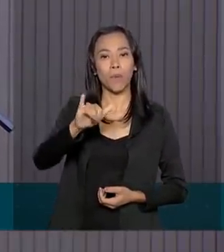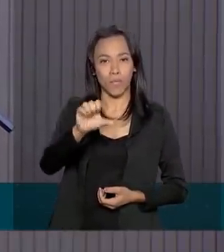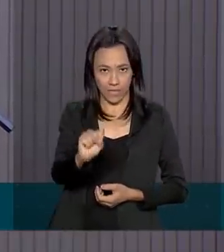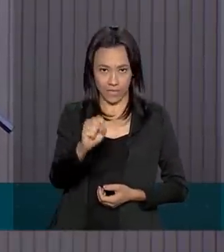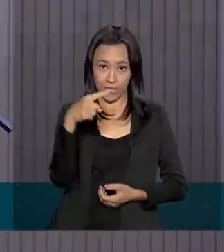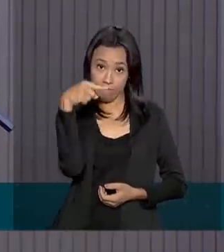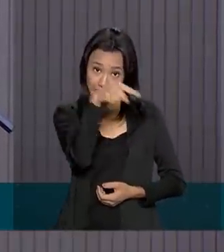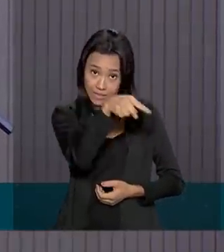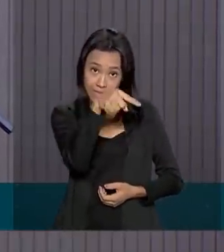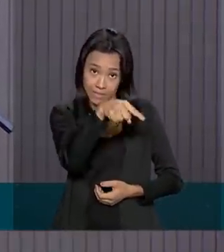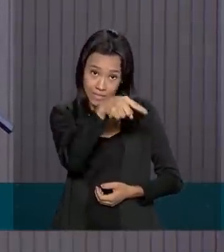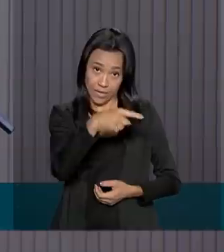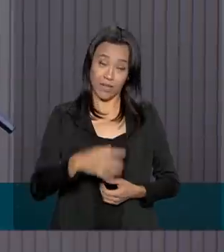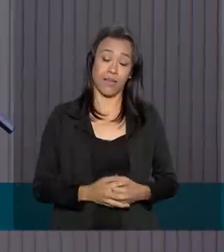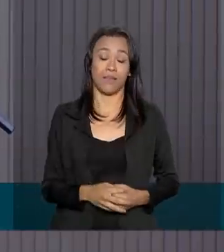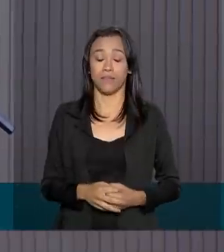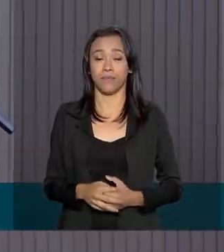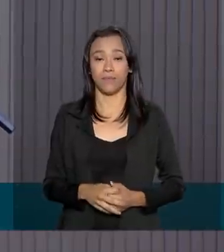estava em campanha, não.